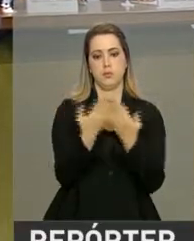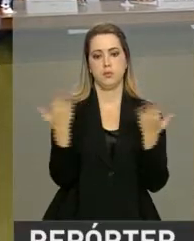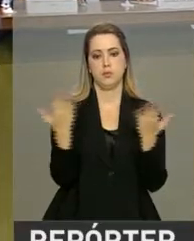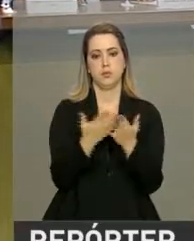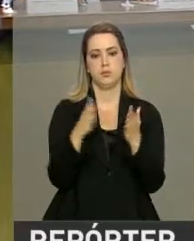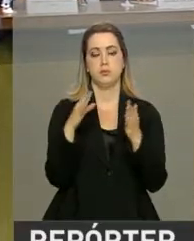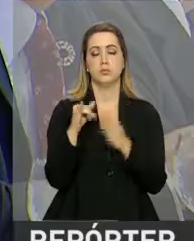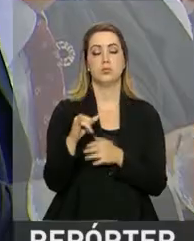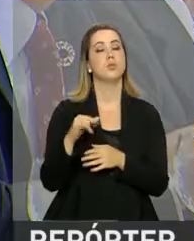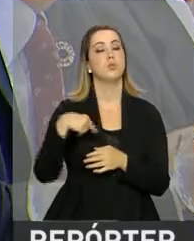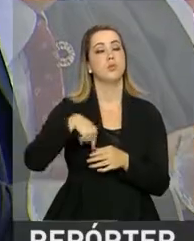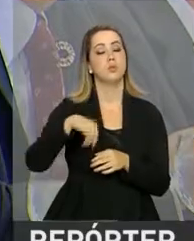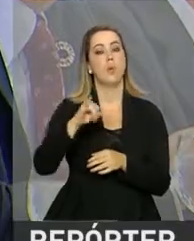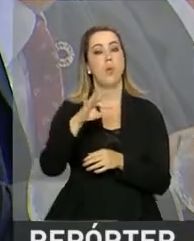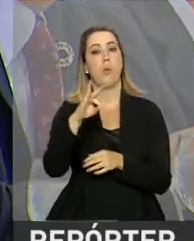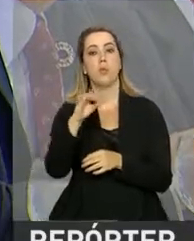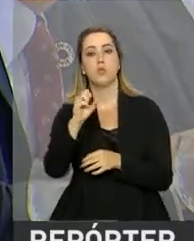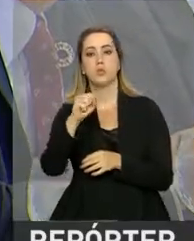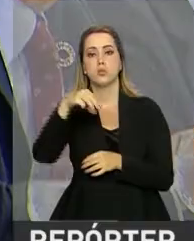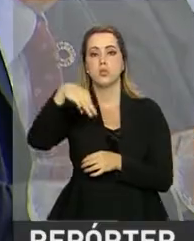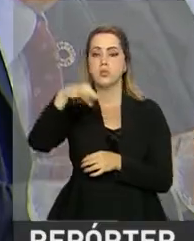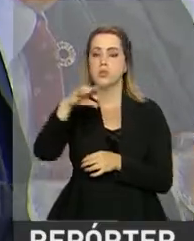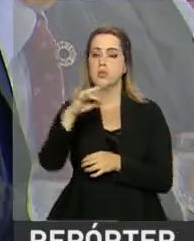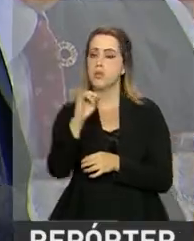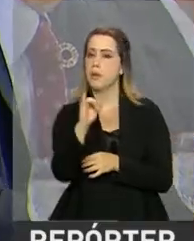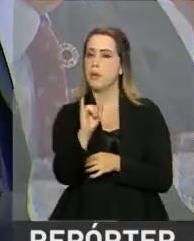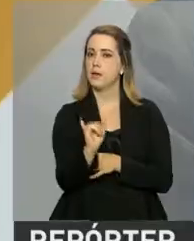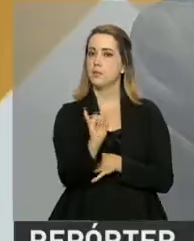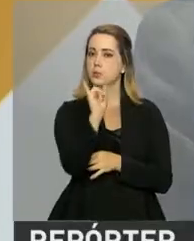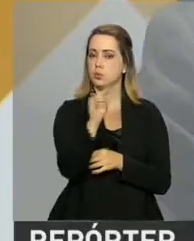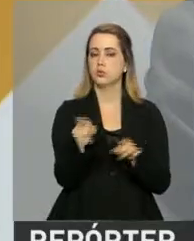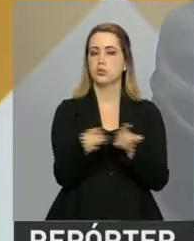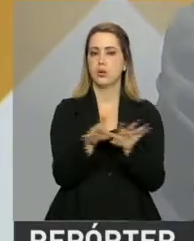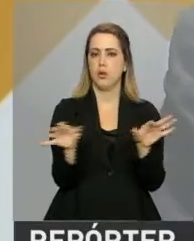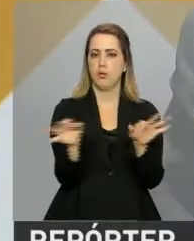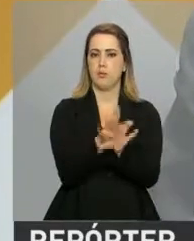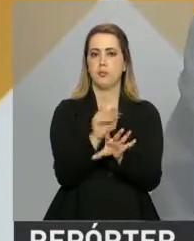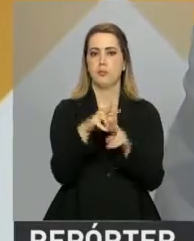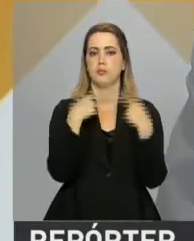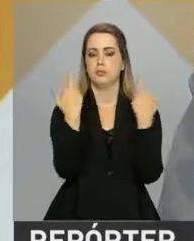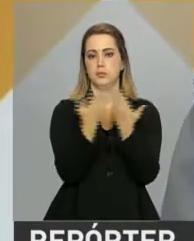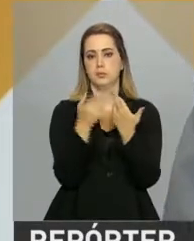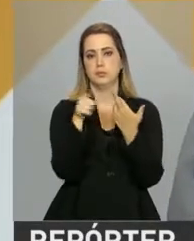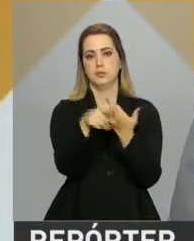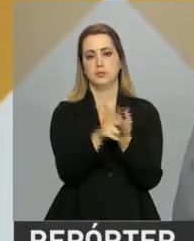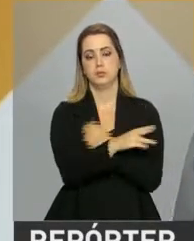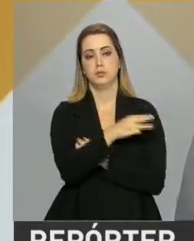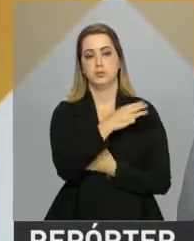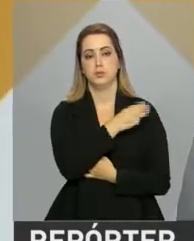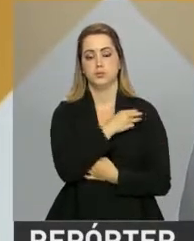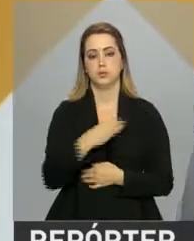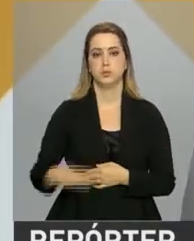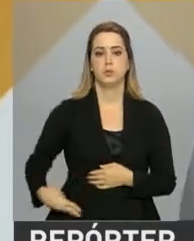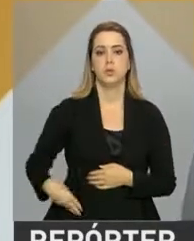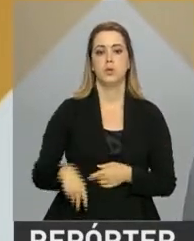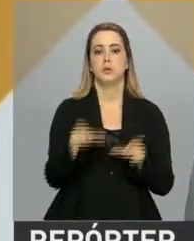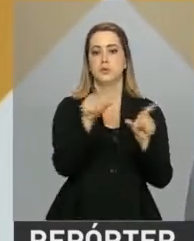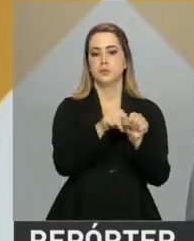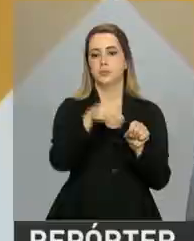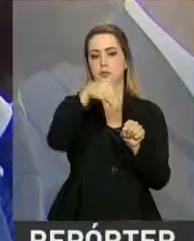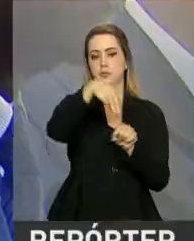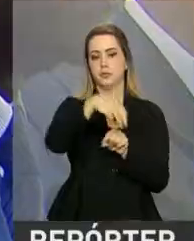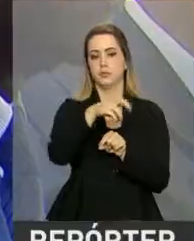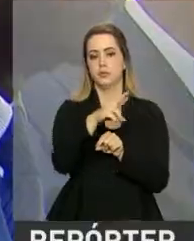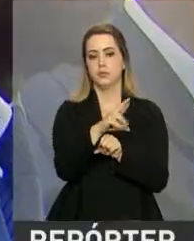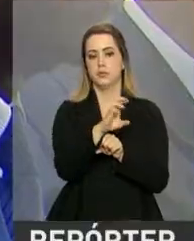itamaraty o encontro desta manhã marcou o encerramento da cúpula eo ministro das relações exteriores josé serra destacou como um dos principais